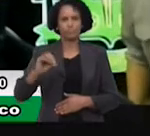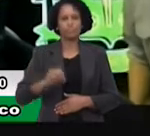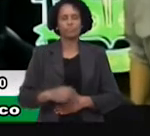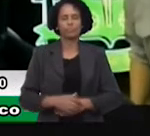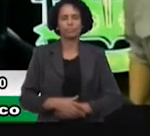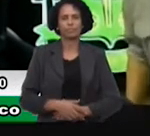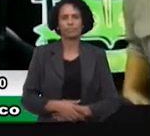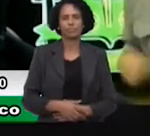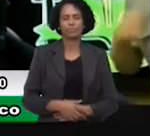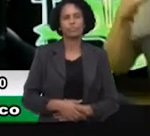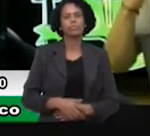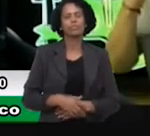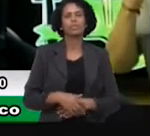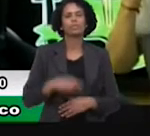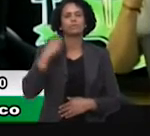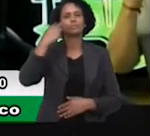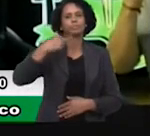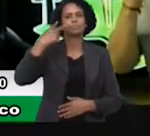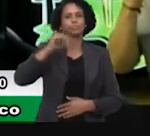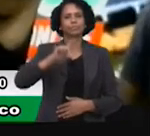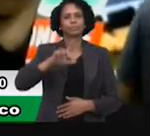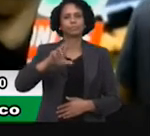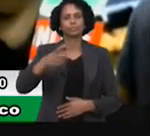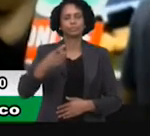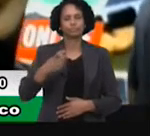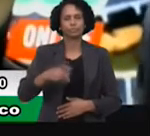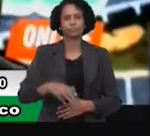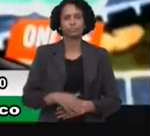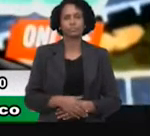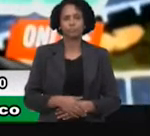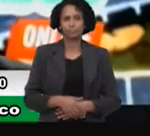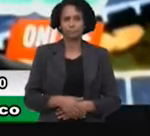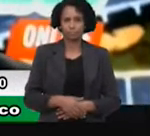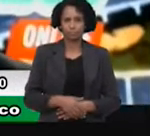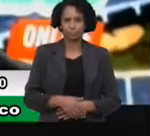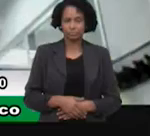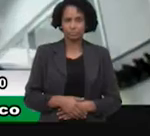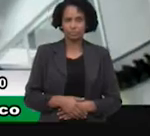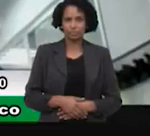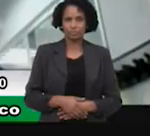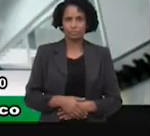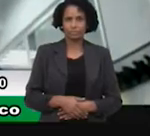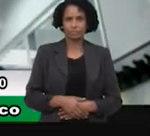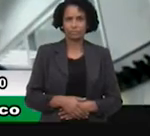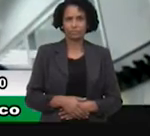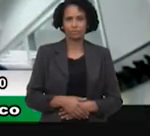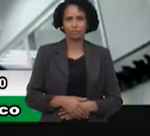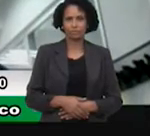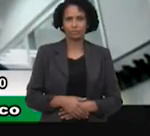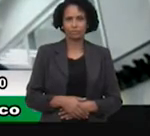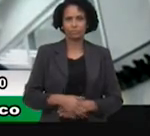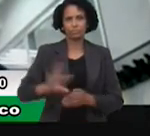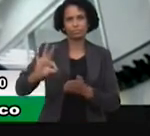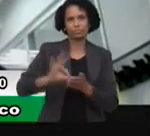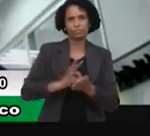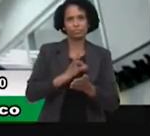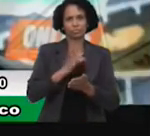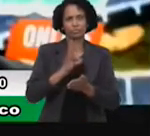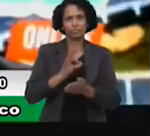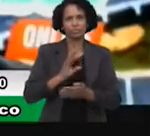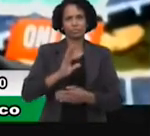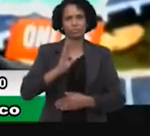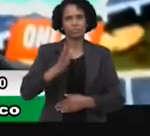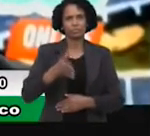Vereador Alex da Academia, vota Vossa Excelência. Voto sim, senhor secretário. Registrado o voto do vereador Alex